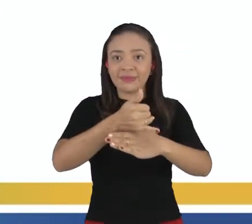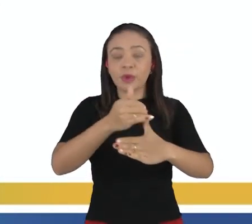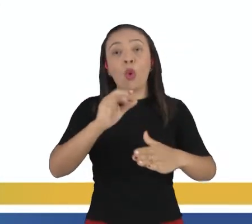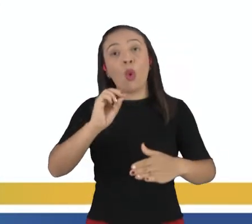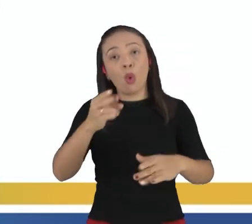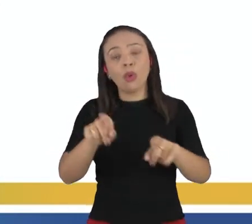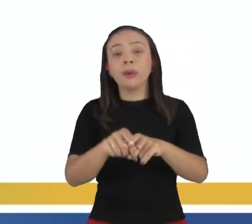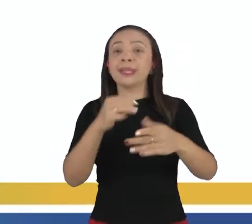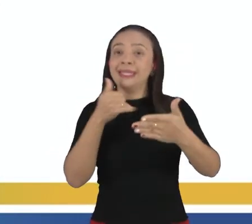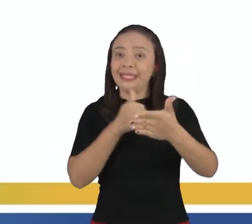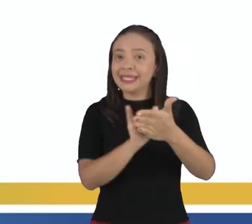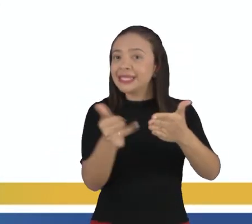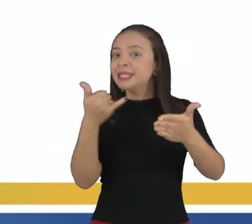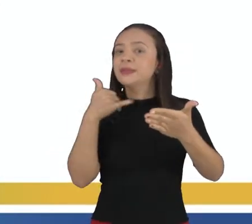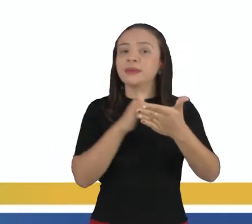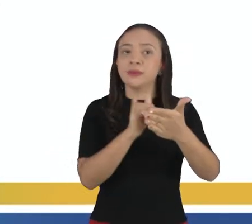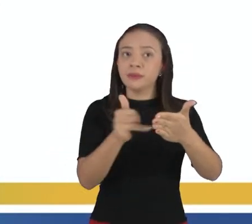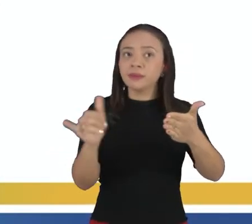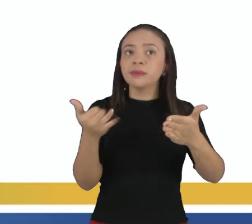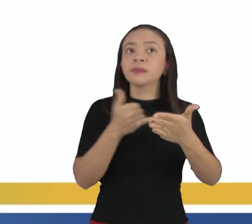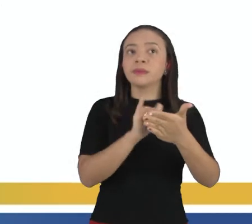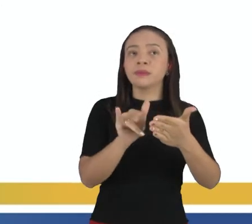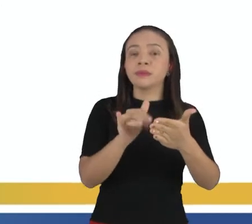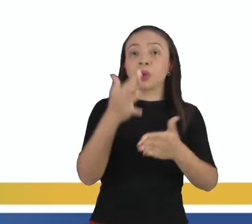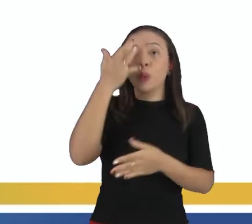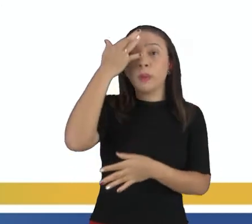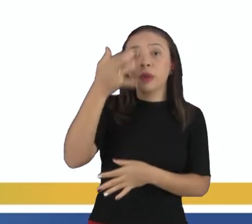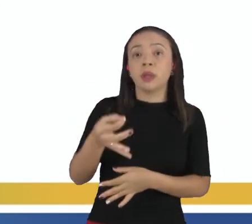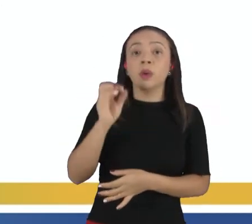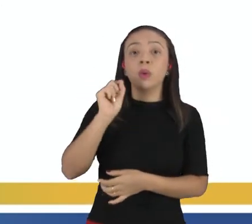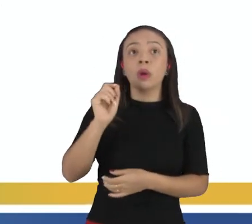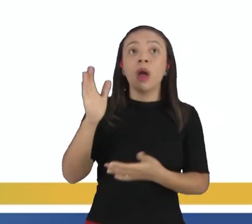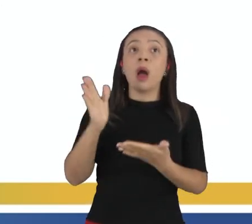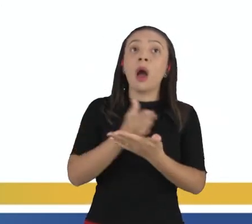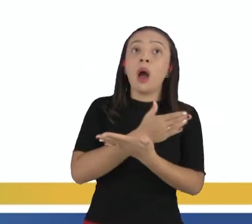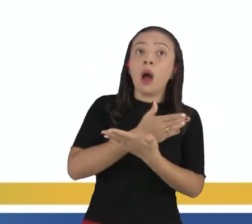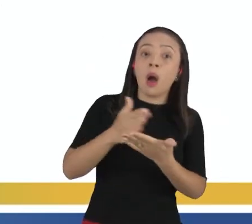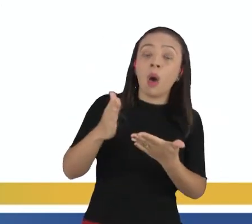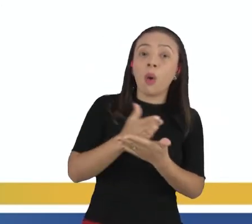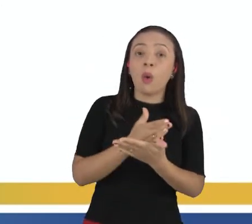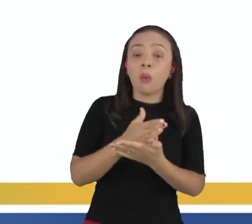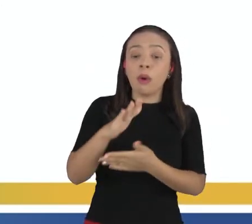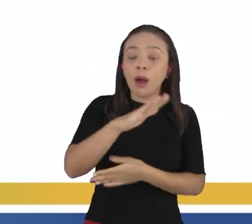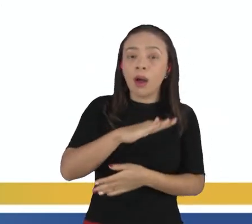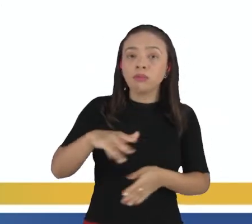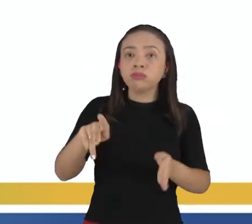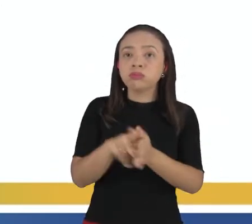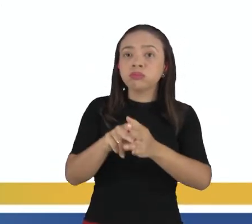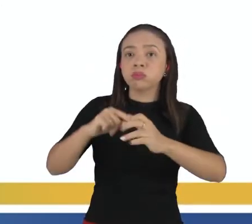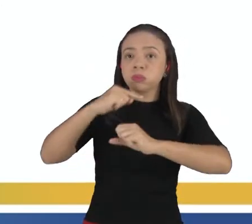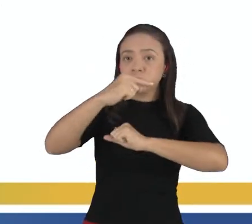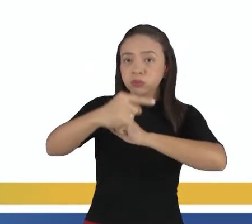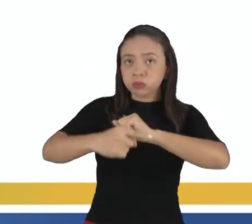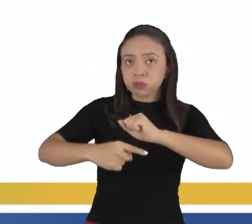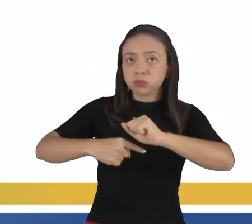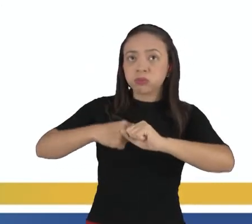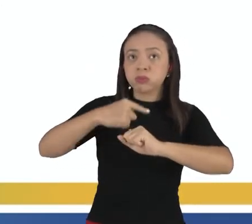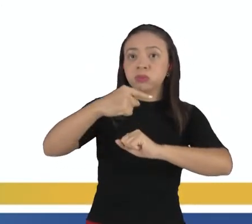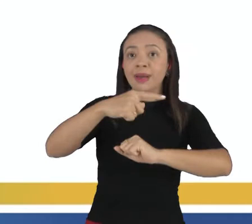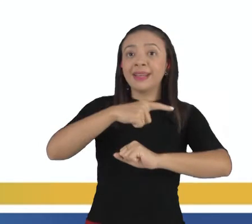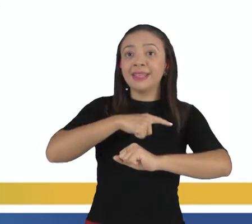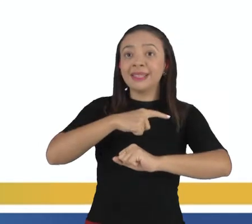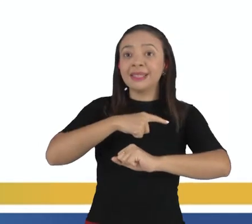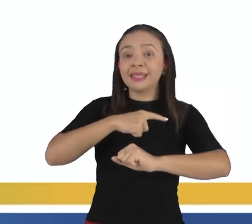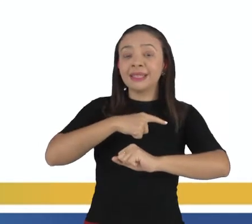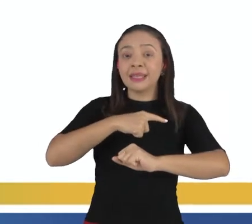sua trajetória, ele teve a seguinte conclusão, que alguma região do átomo teria a mesma carga